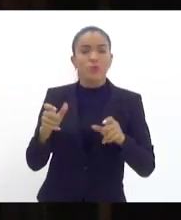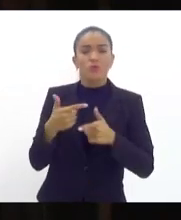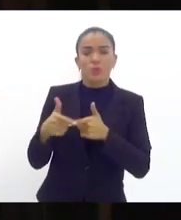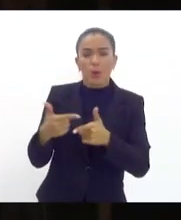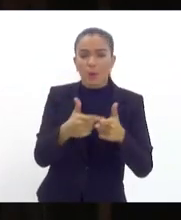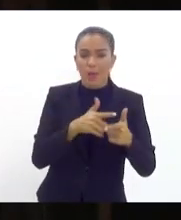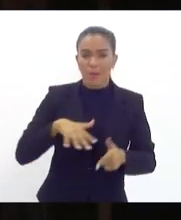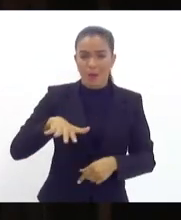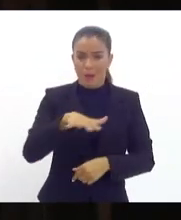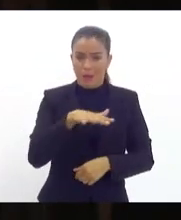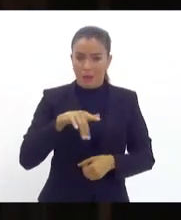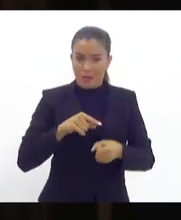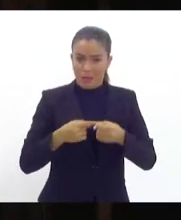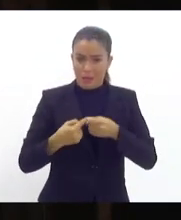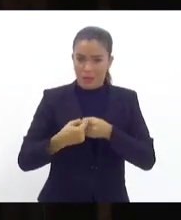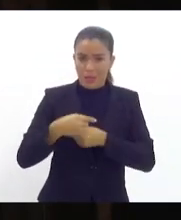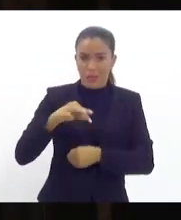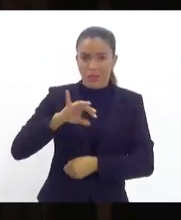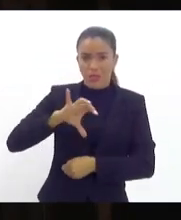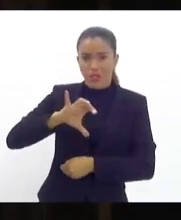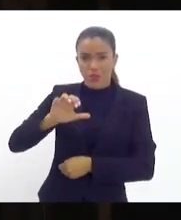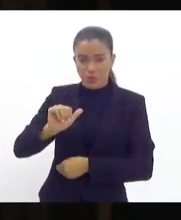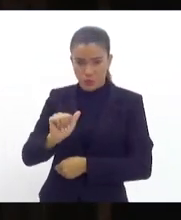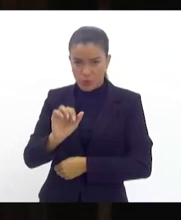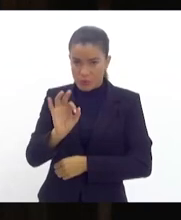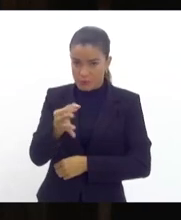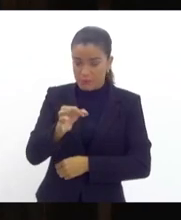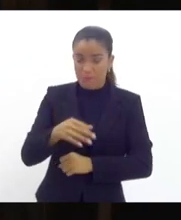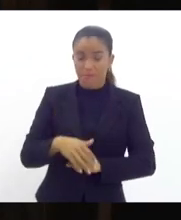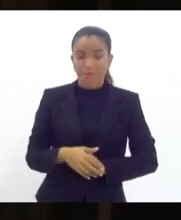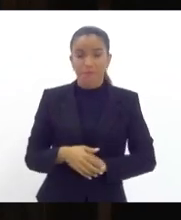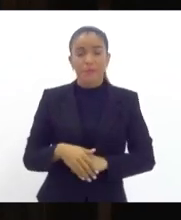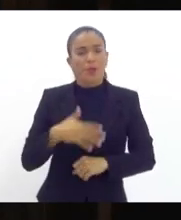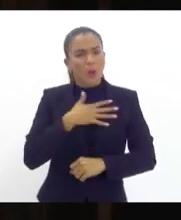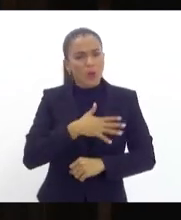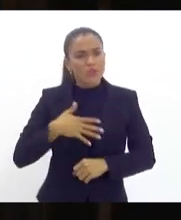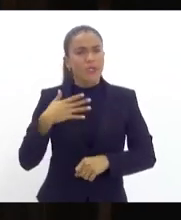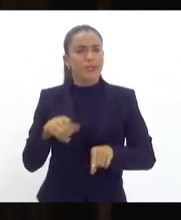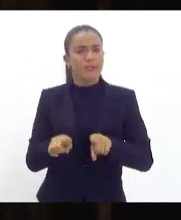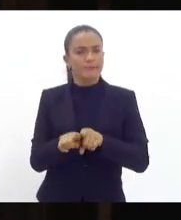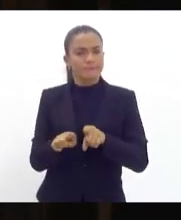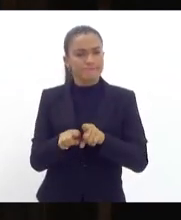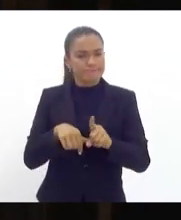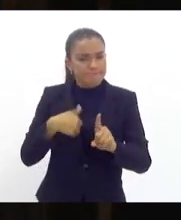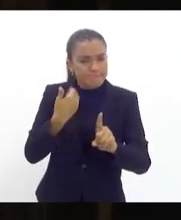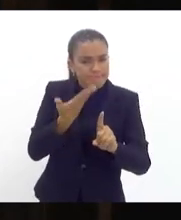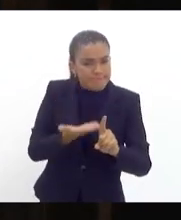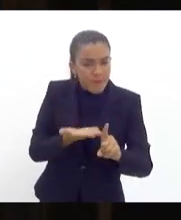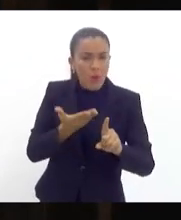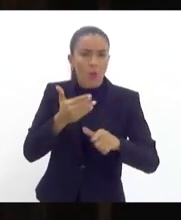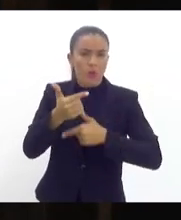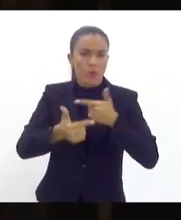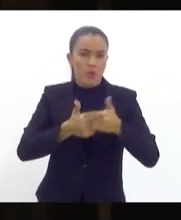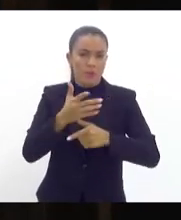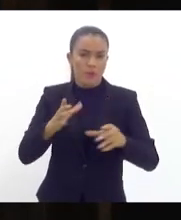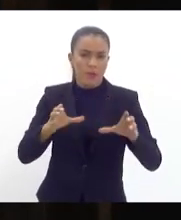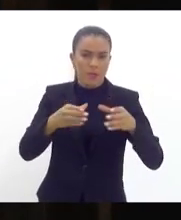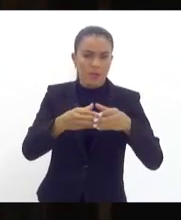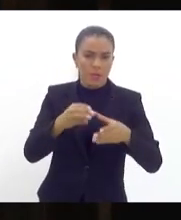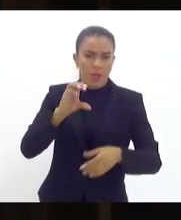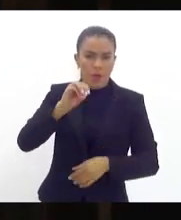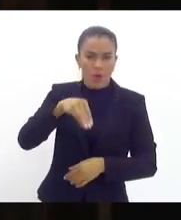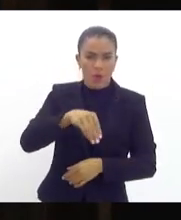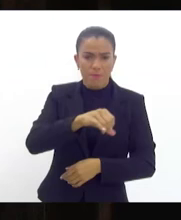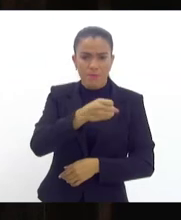bairro da grande Tijuca né gostaria também de enaltecer aqui o trabalho da comissão sem